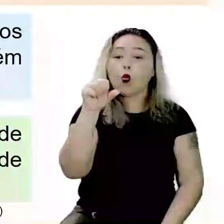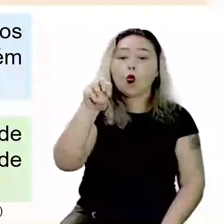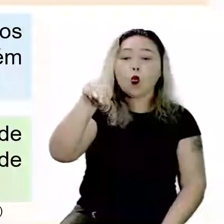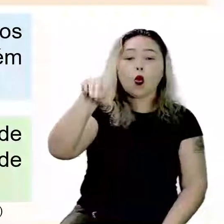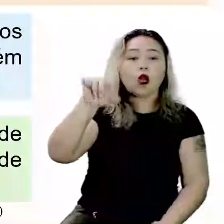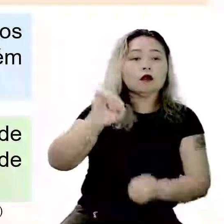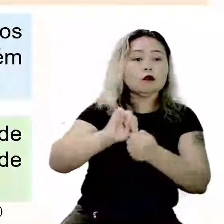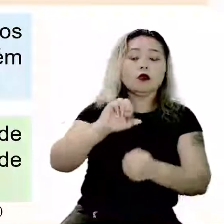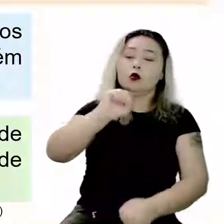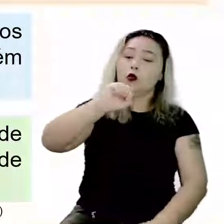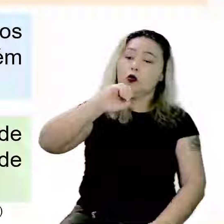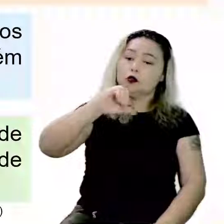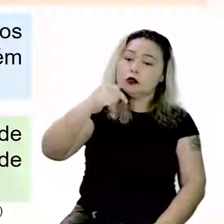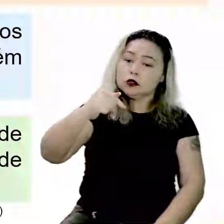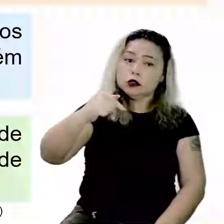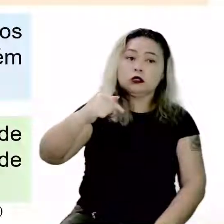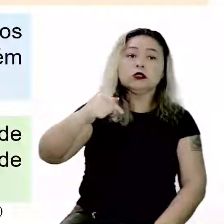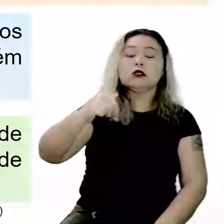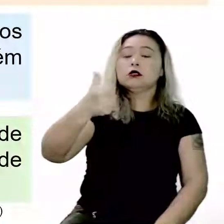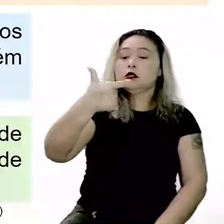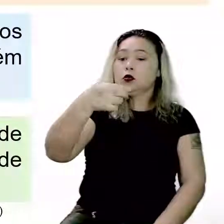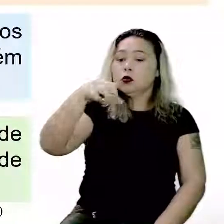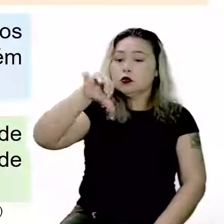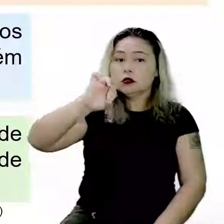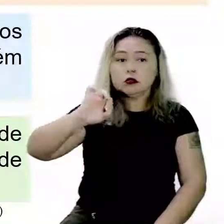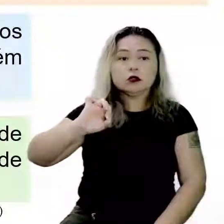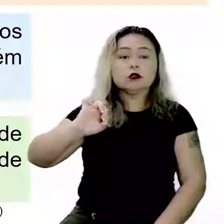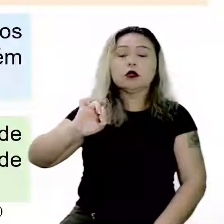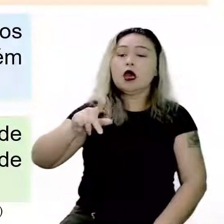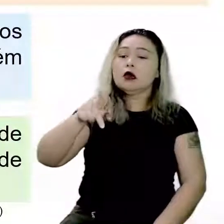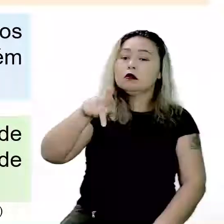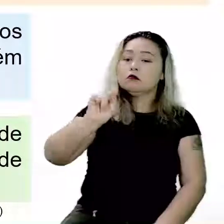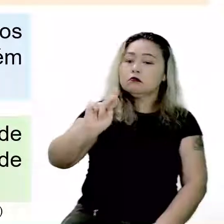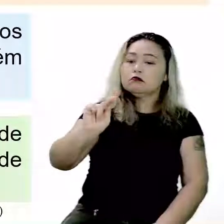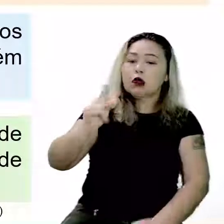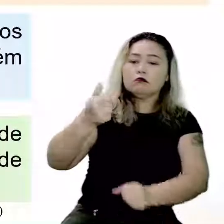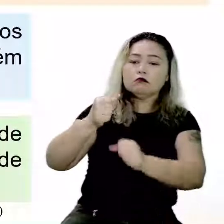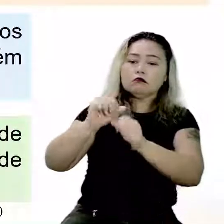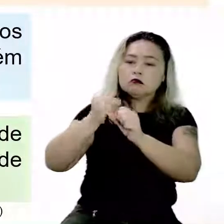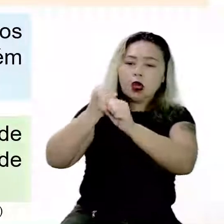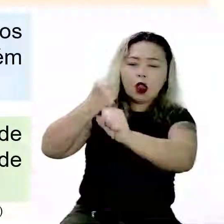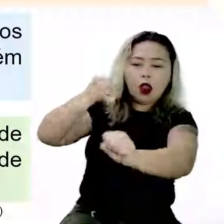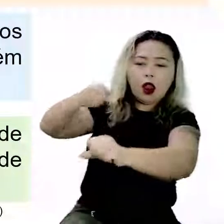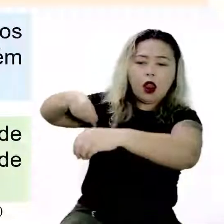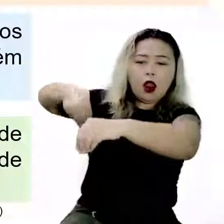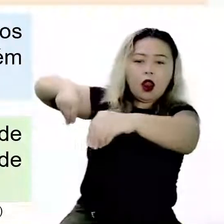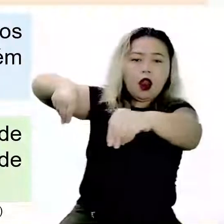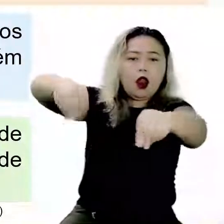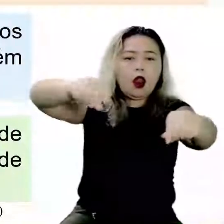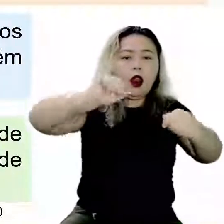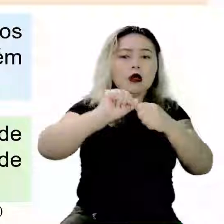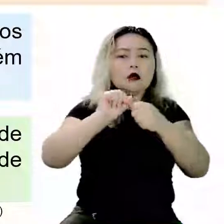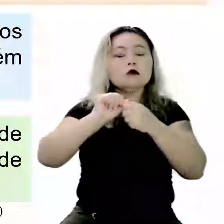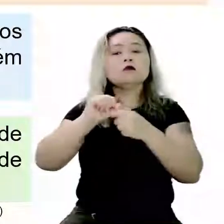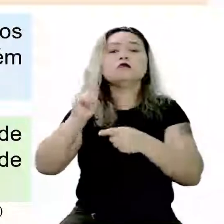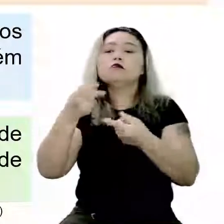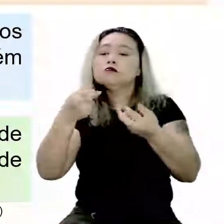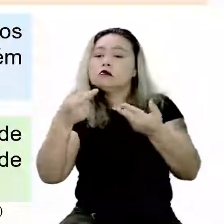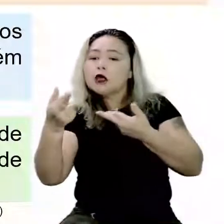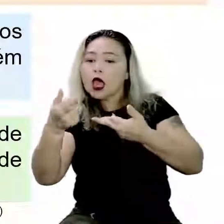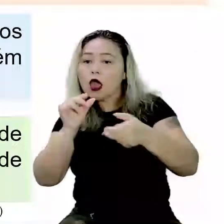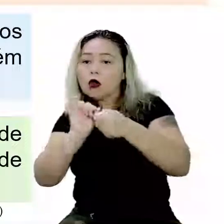4.807.000 hectares. Uma área em fase de regulamentação e 2 interditadas, em função de